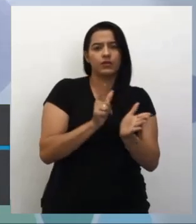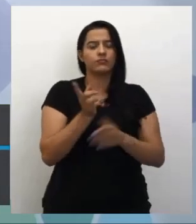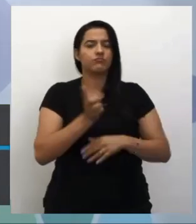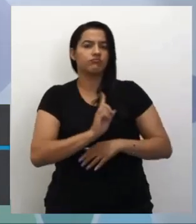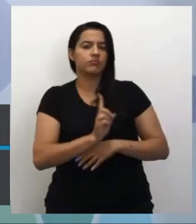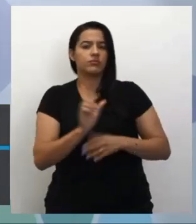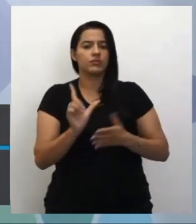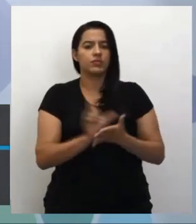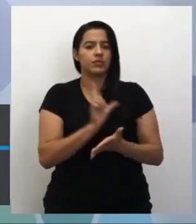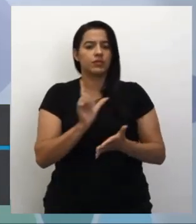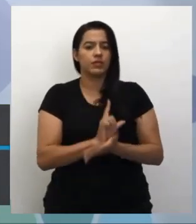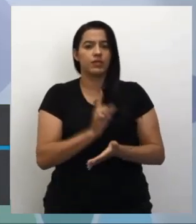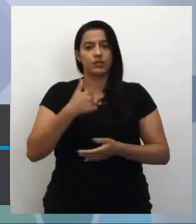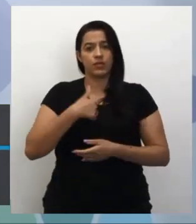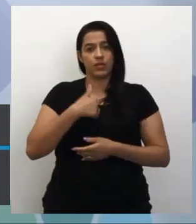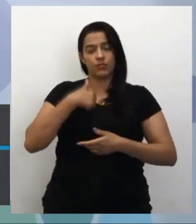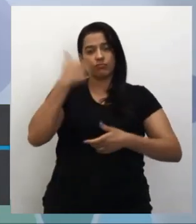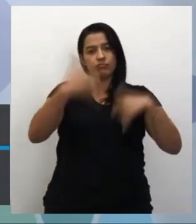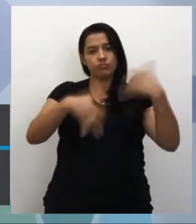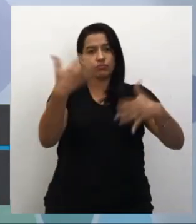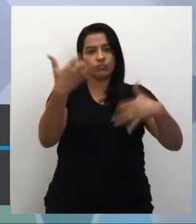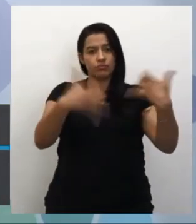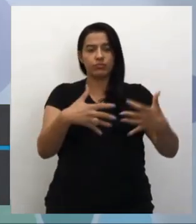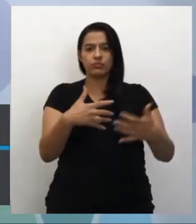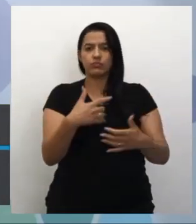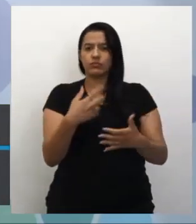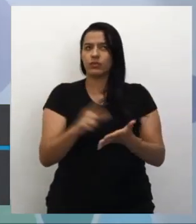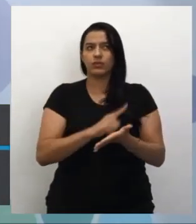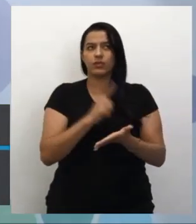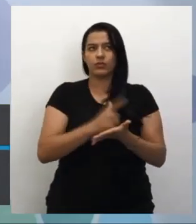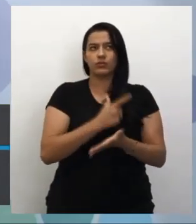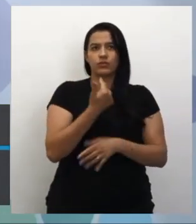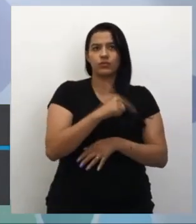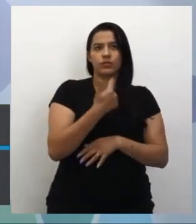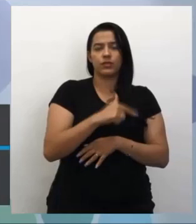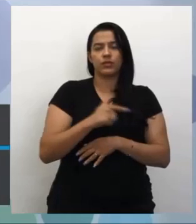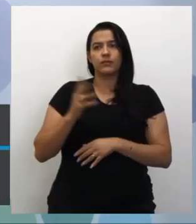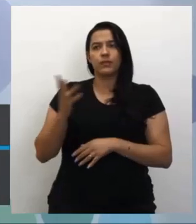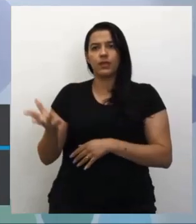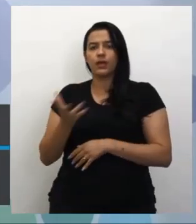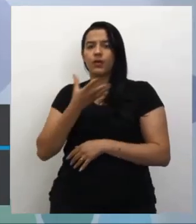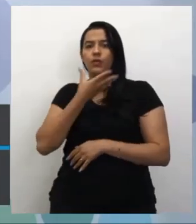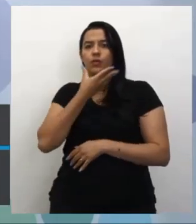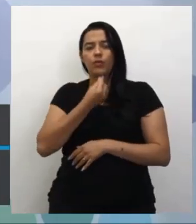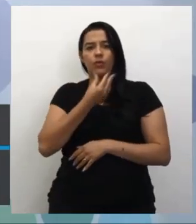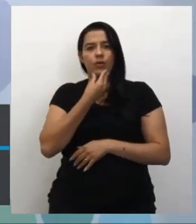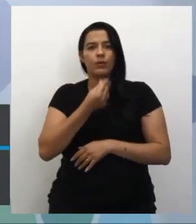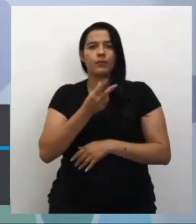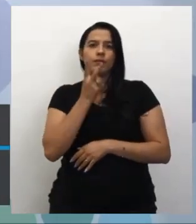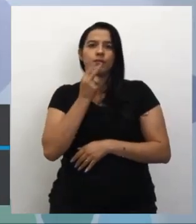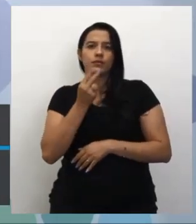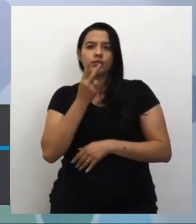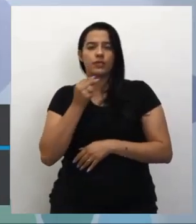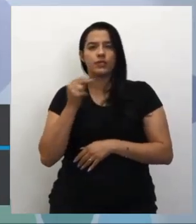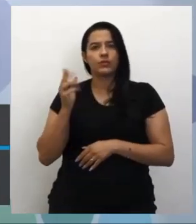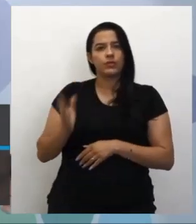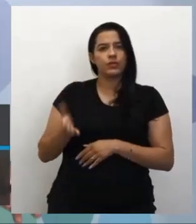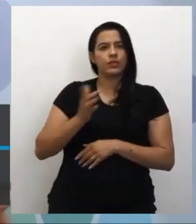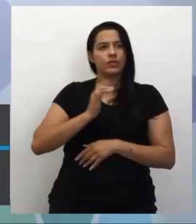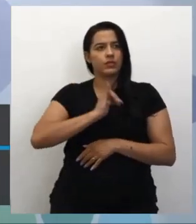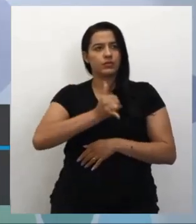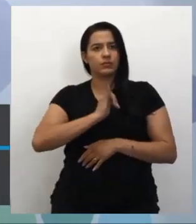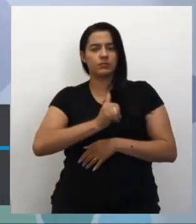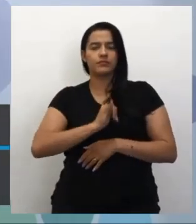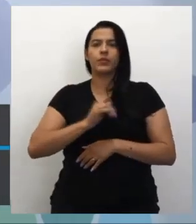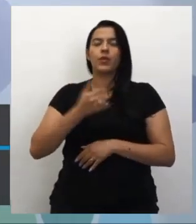eu contando uma história não é literatura, mas por que Machado de Assis, por que, sei lá, o Graciliano